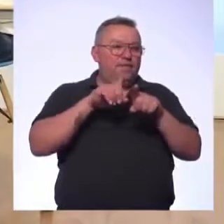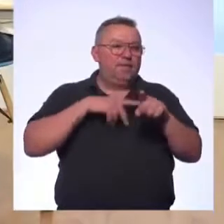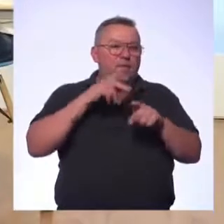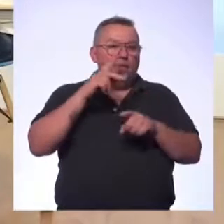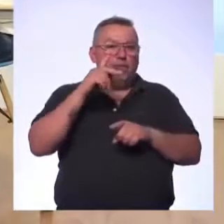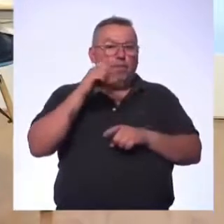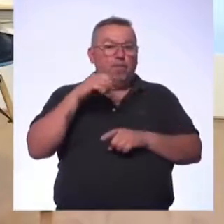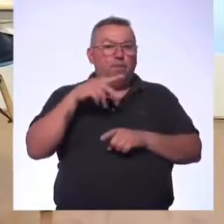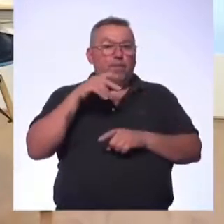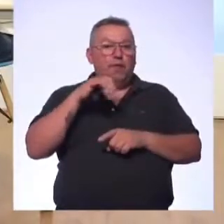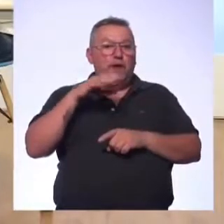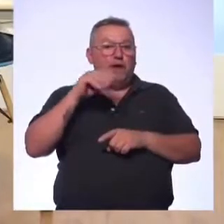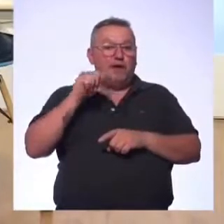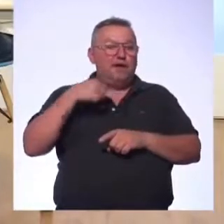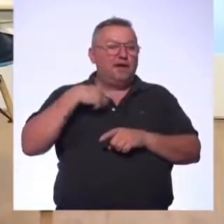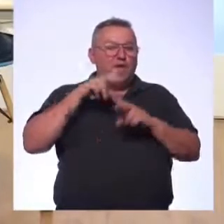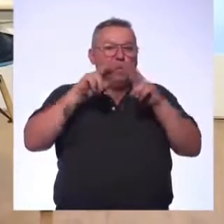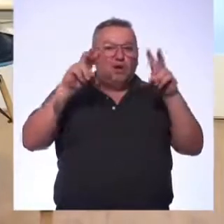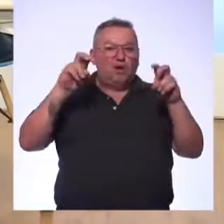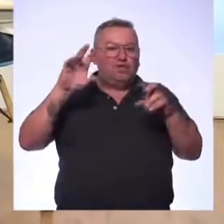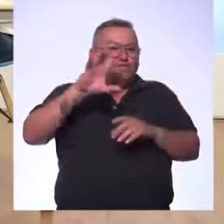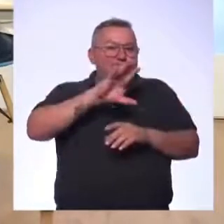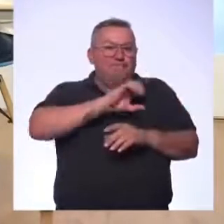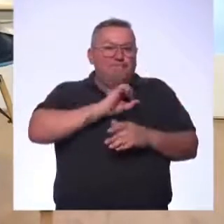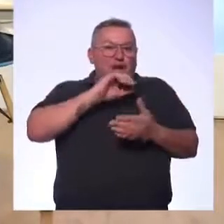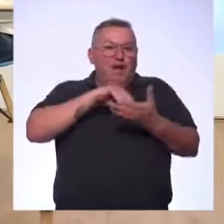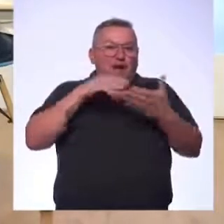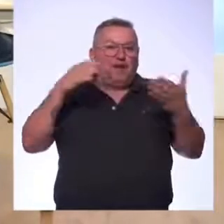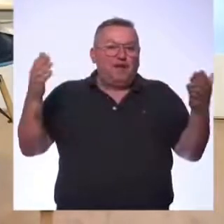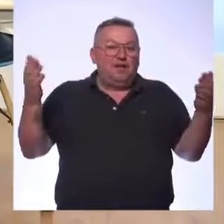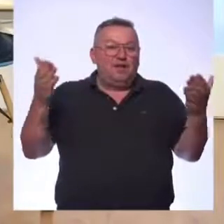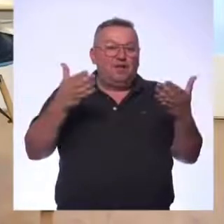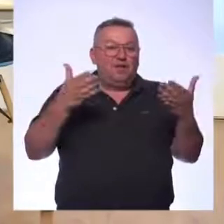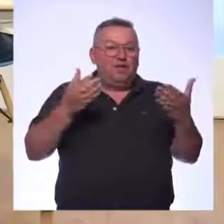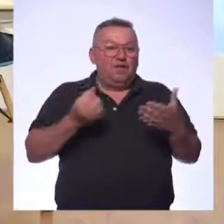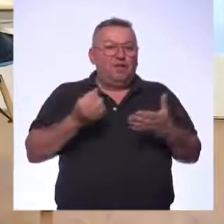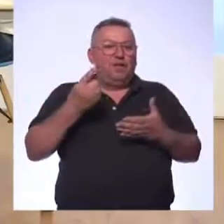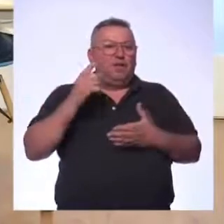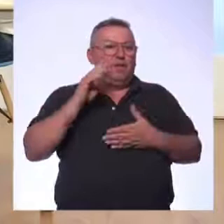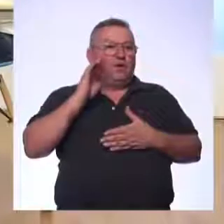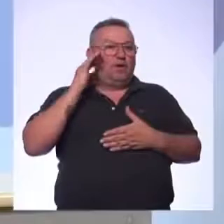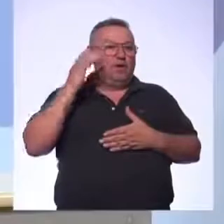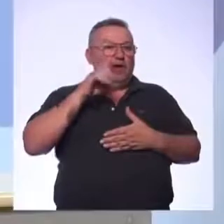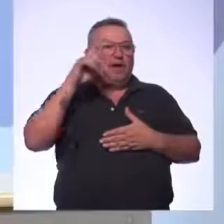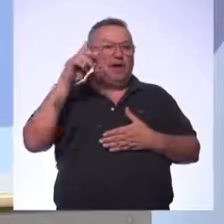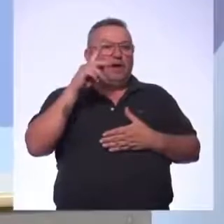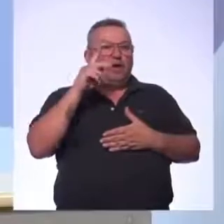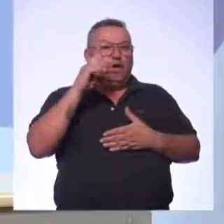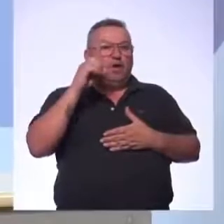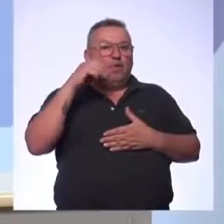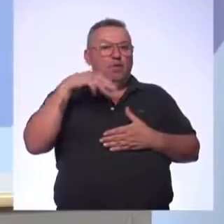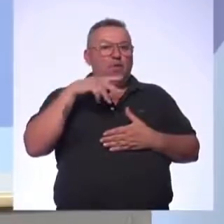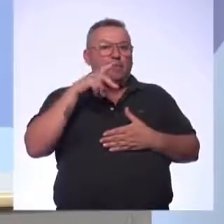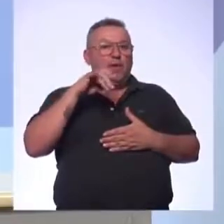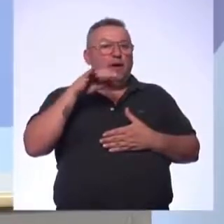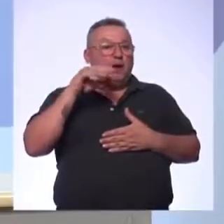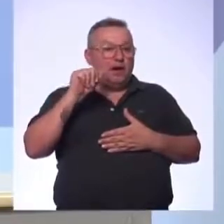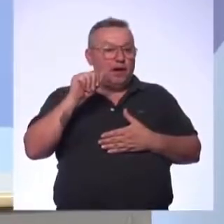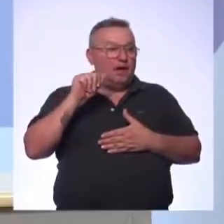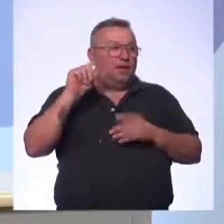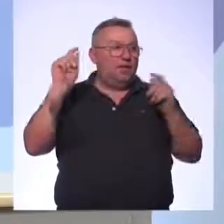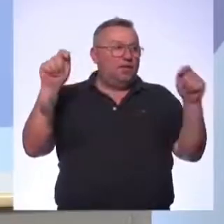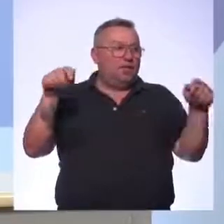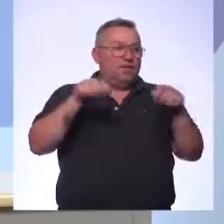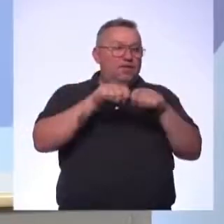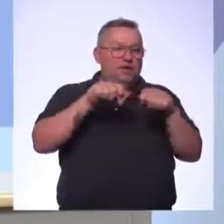Pompeia é um assunto que me fascina até hoje. Assim, é muito impressionante o que aconteceu lá em Pompeia. Né? Inclusive, a gente pode,